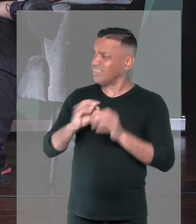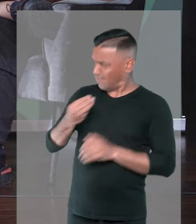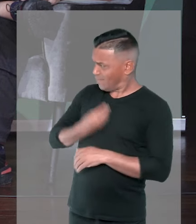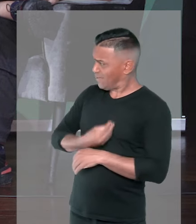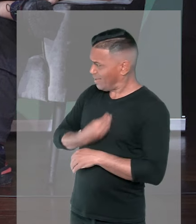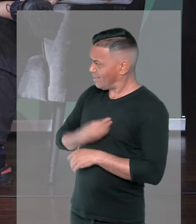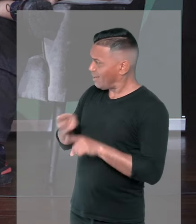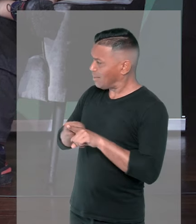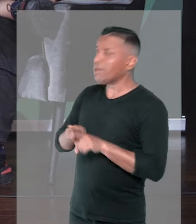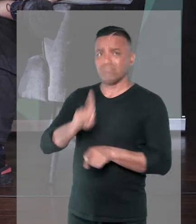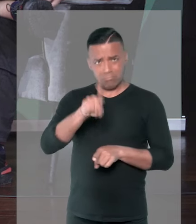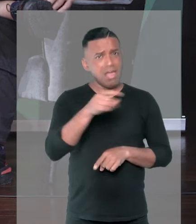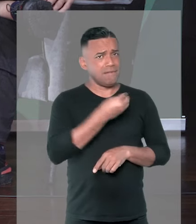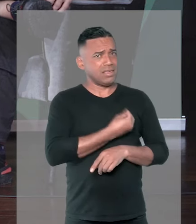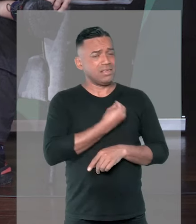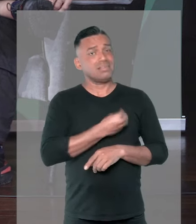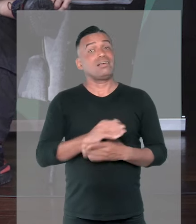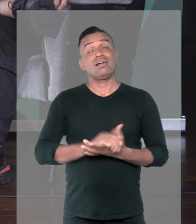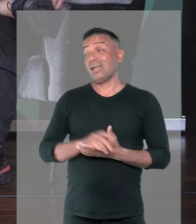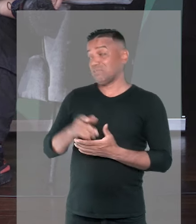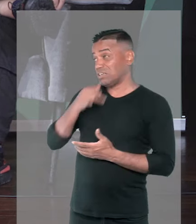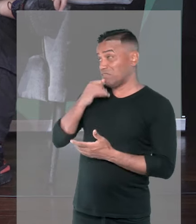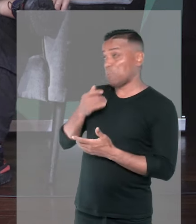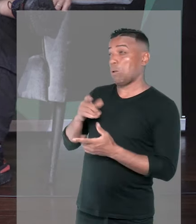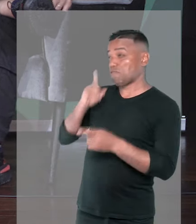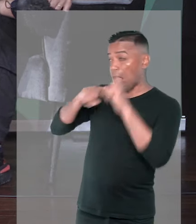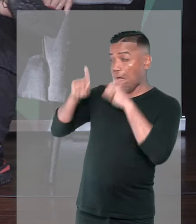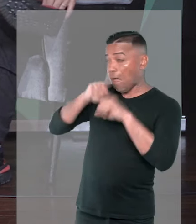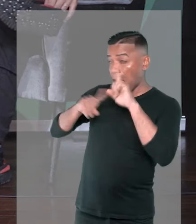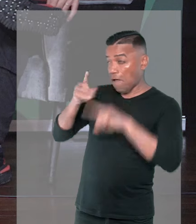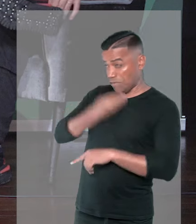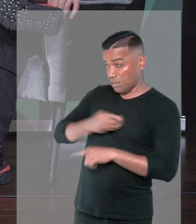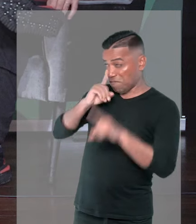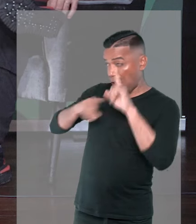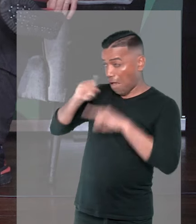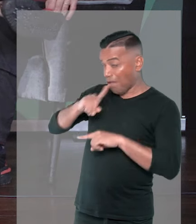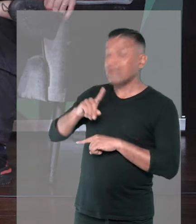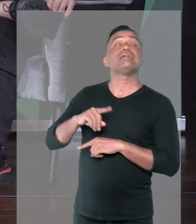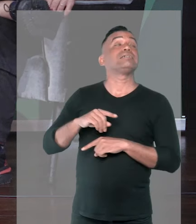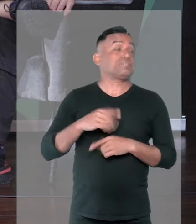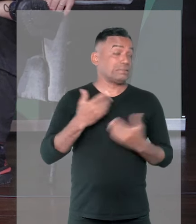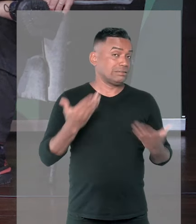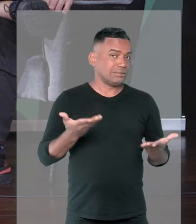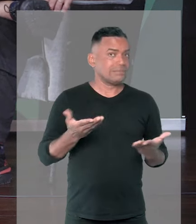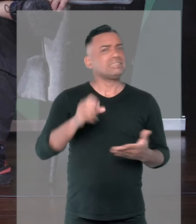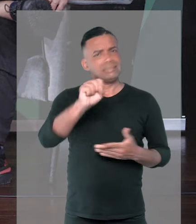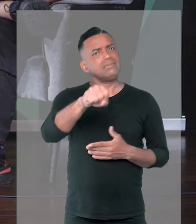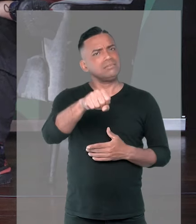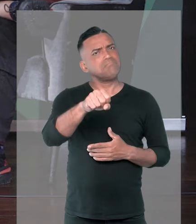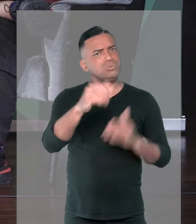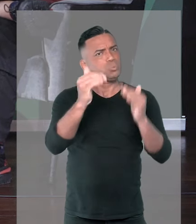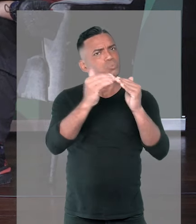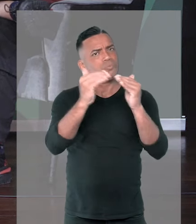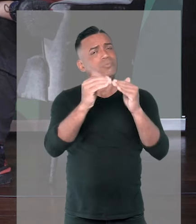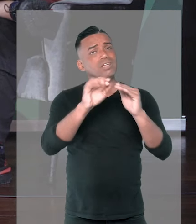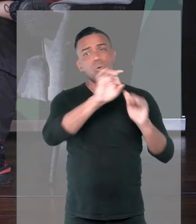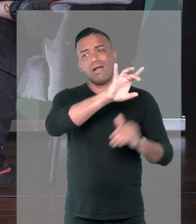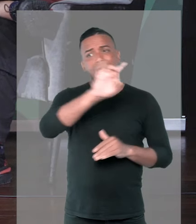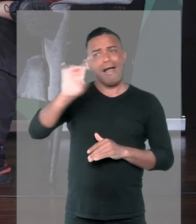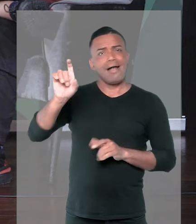vida também é você vai pisando na bola para aí para você ver é exatamente é como se veja para cada um de